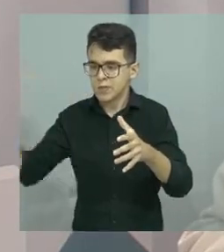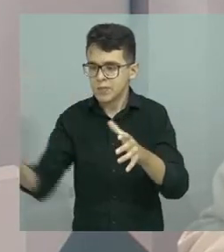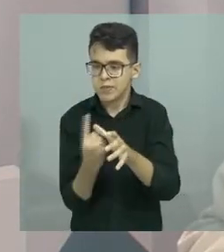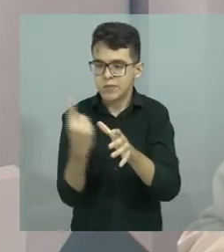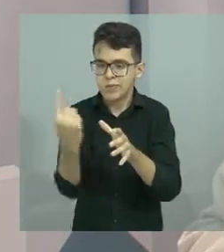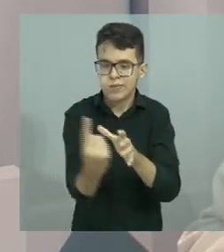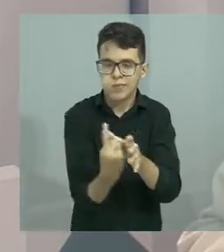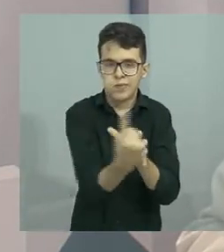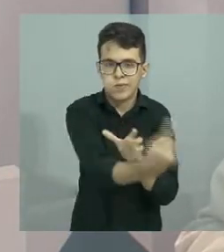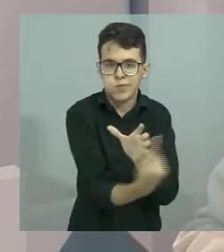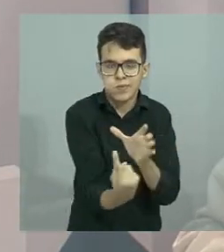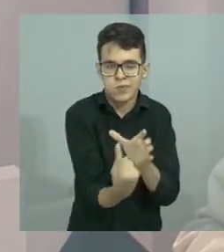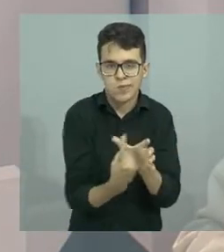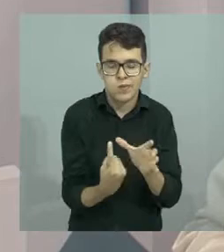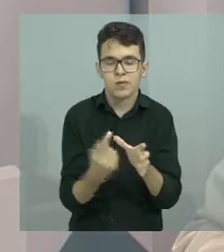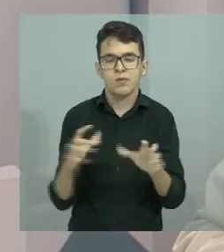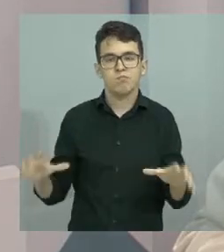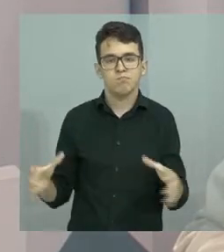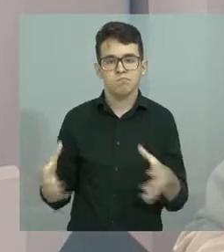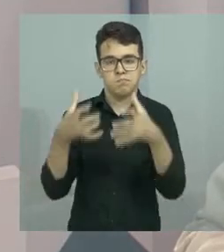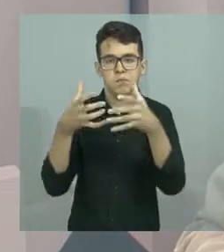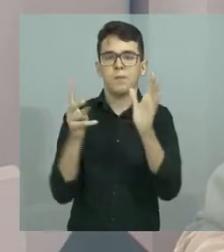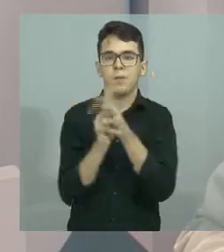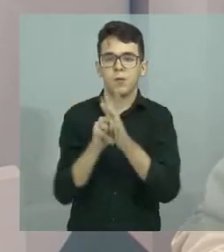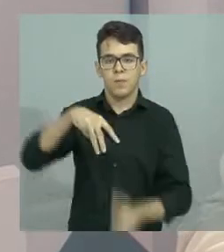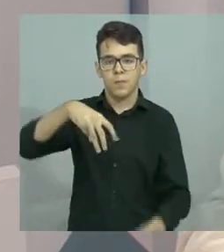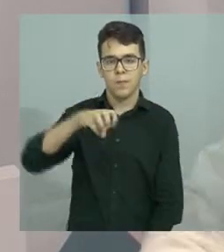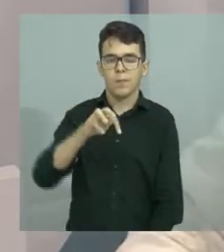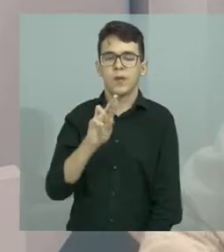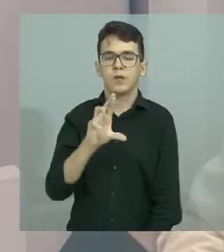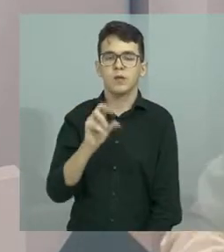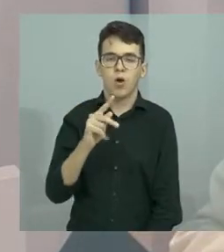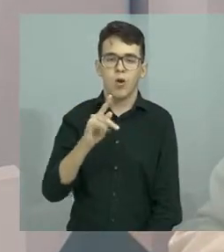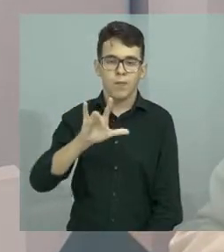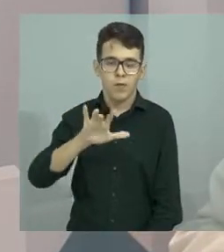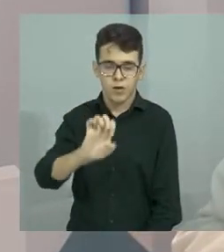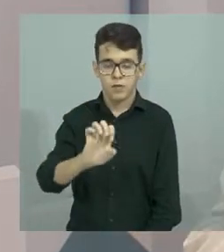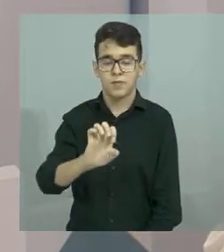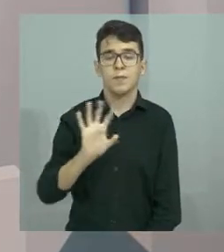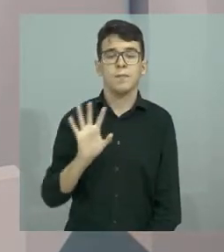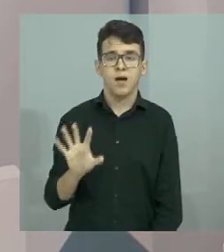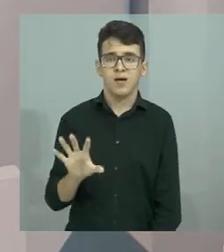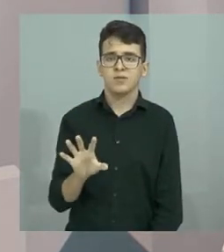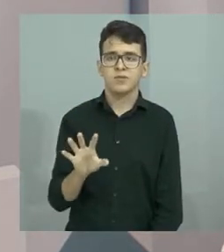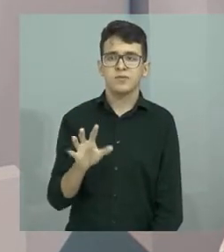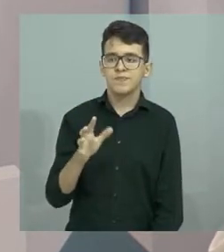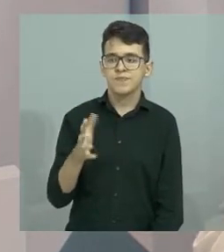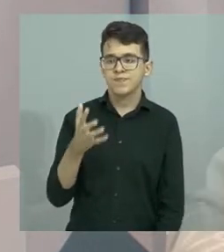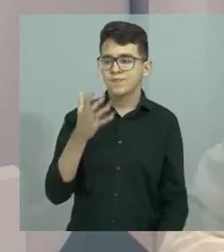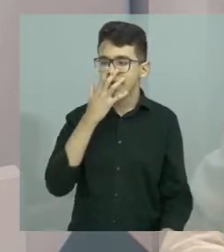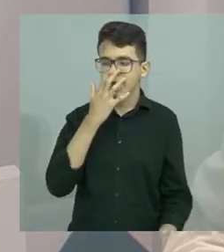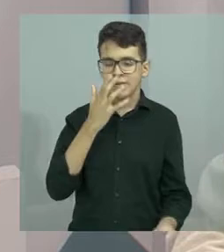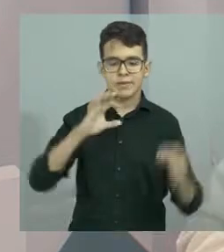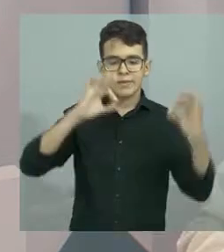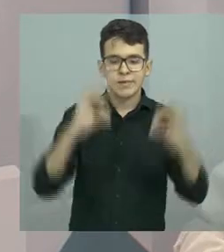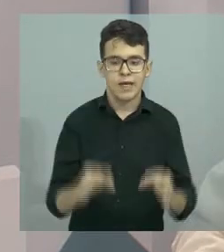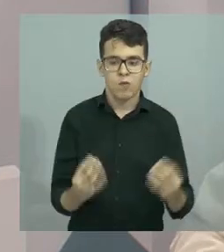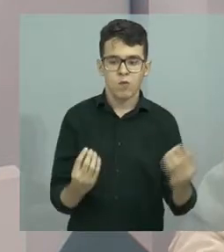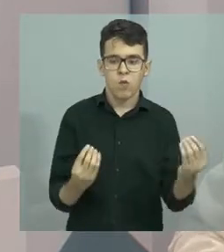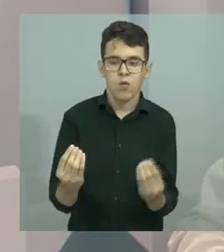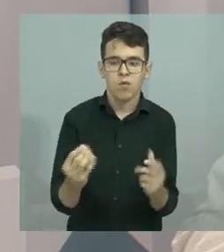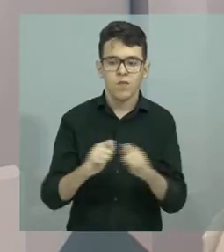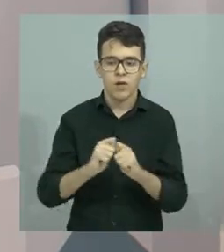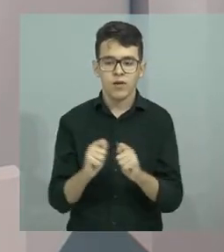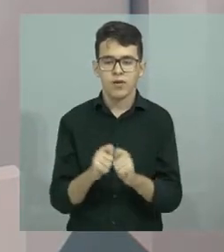essa agenda ela é discutida nas próprias casas legislativas dos municípios, de forma